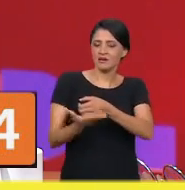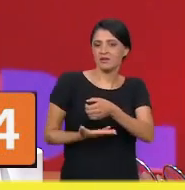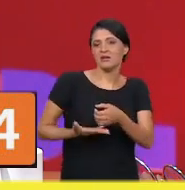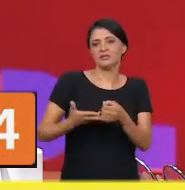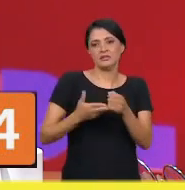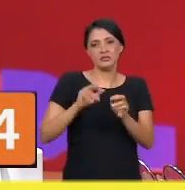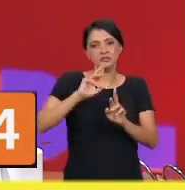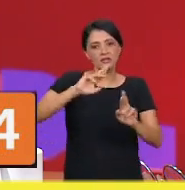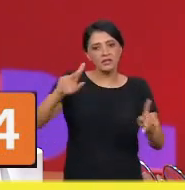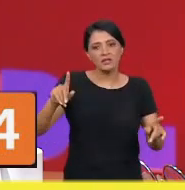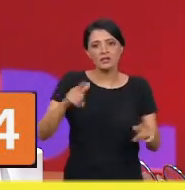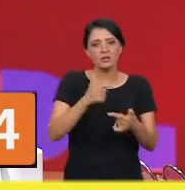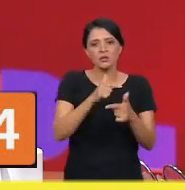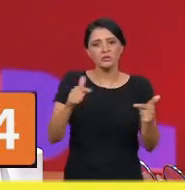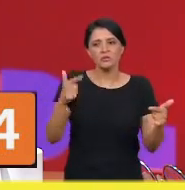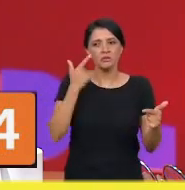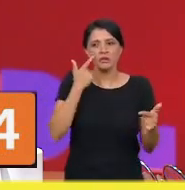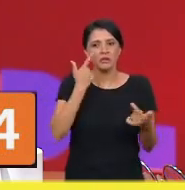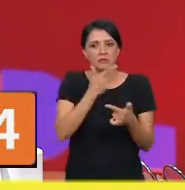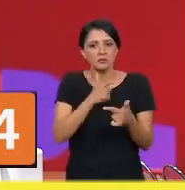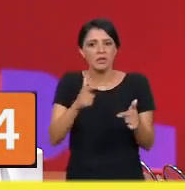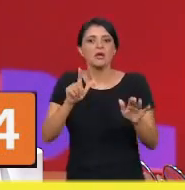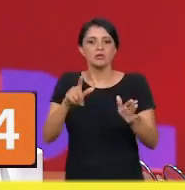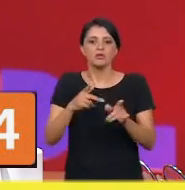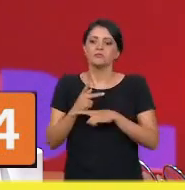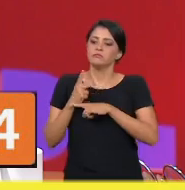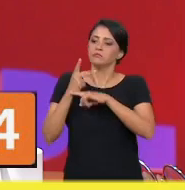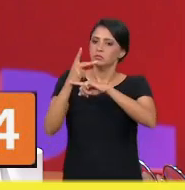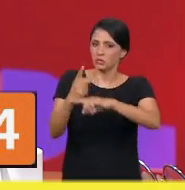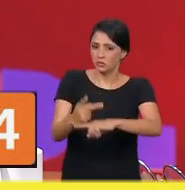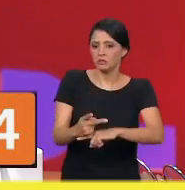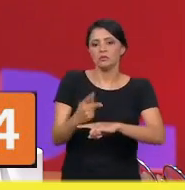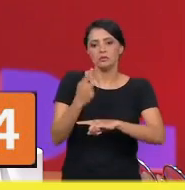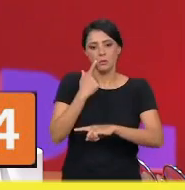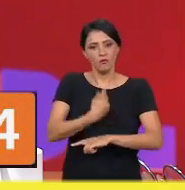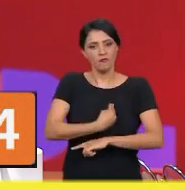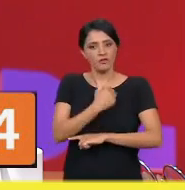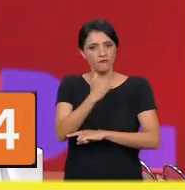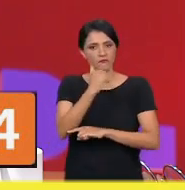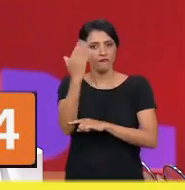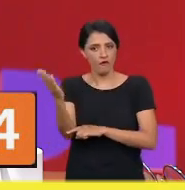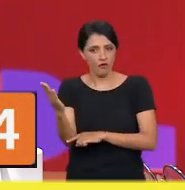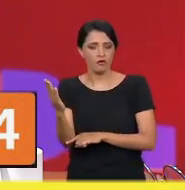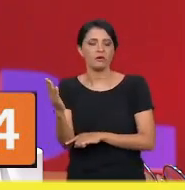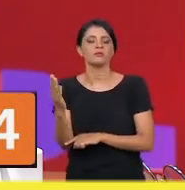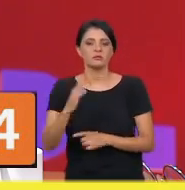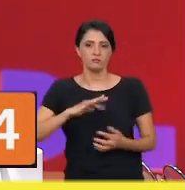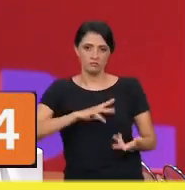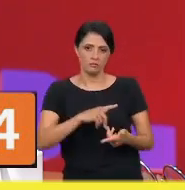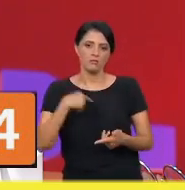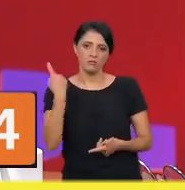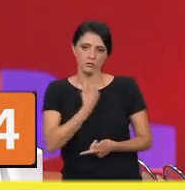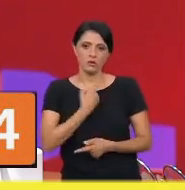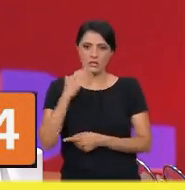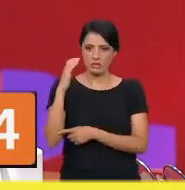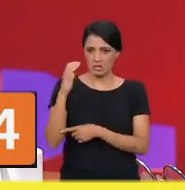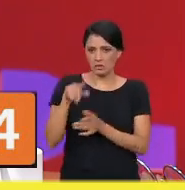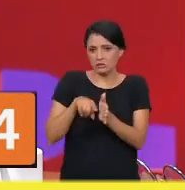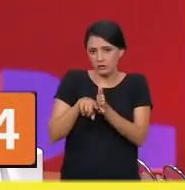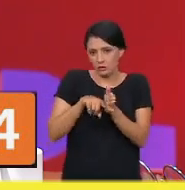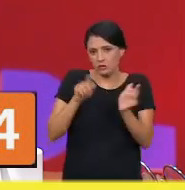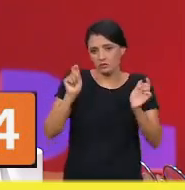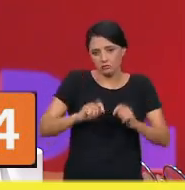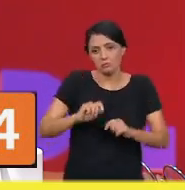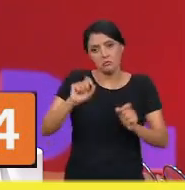forma diferente. Não temos esses indícios. Nós estamos procurando por vida fora da Terra, claro, que nós somos cientistas. Claro. Pode ser